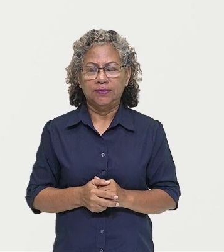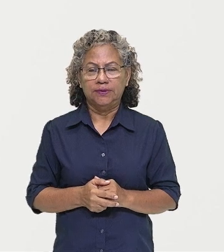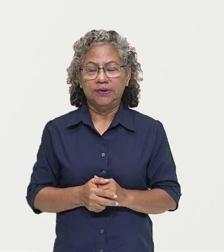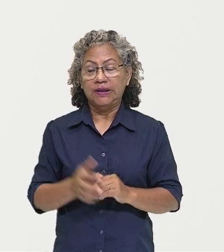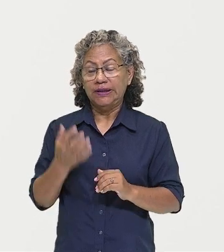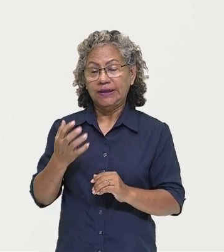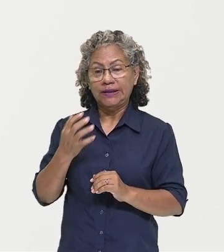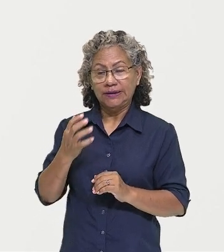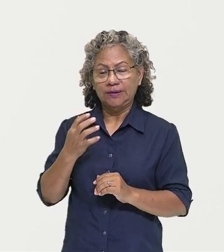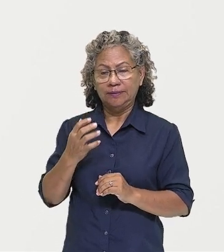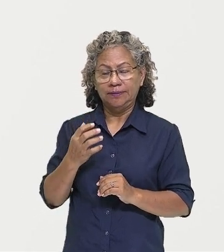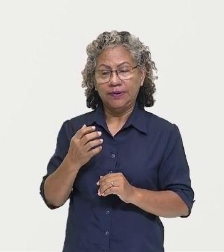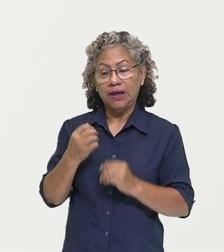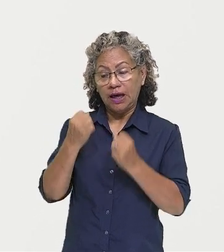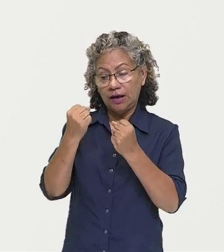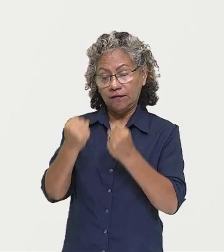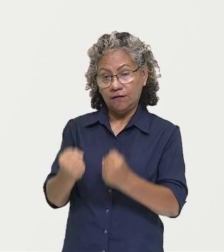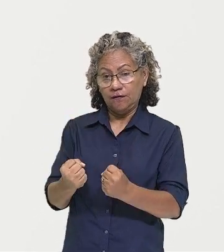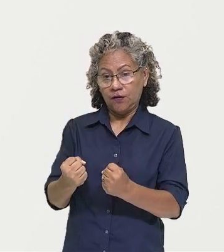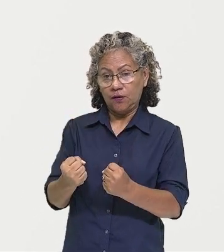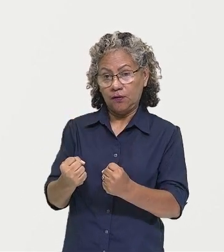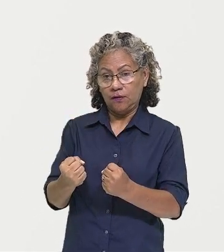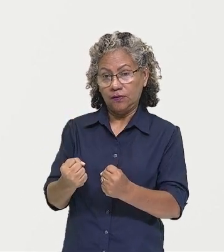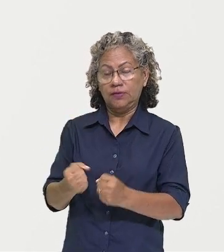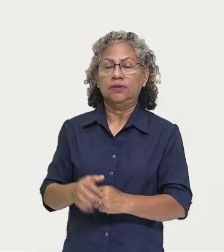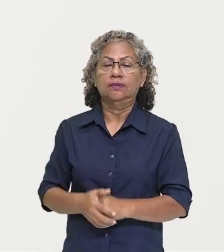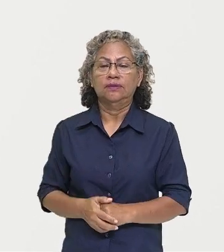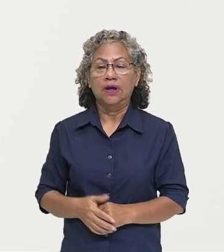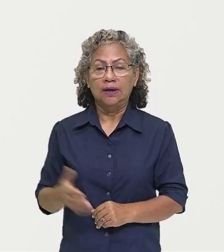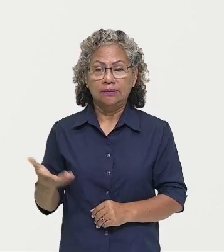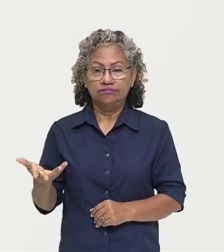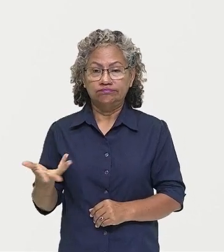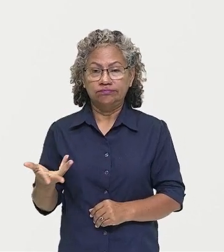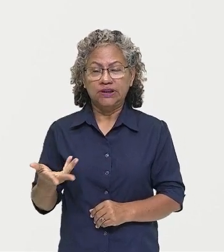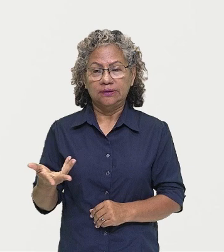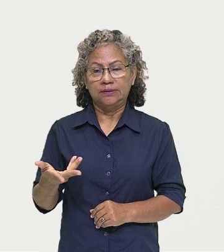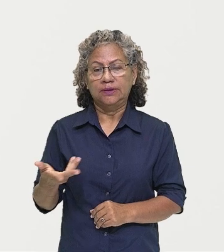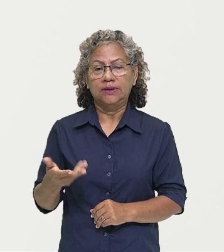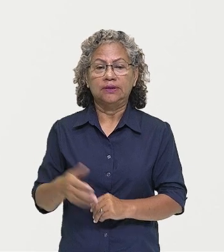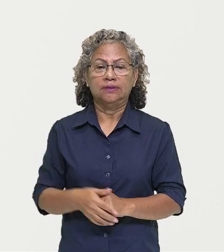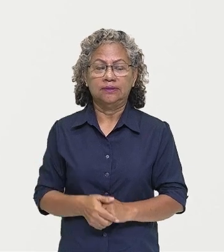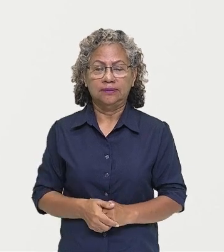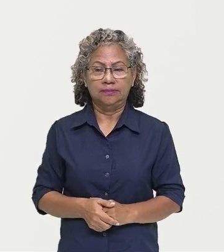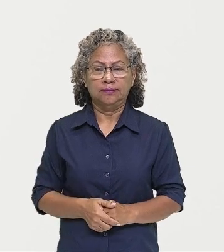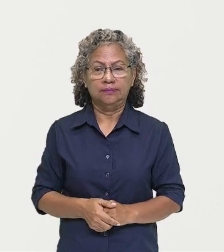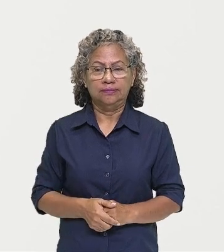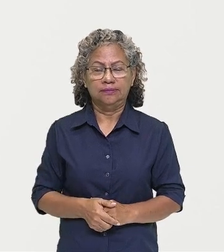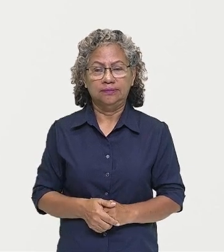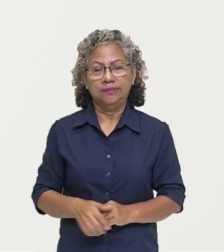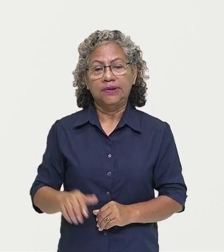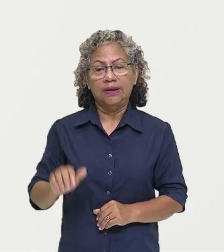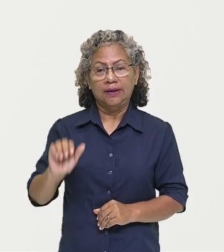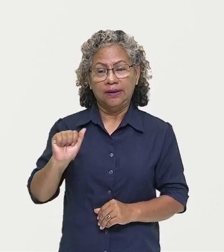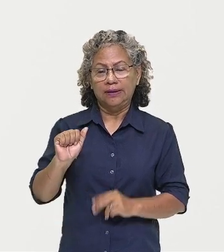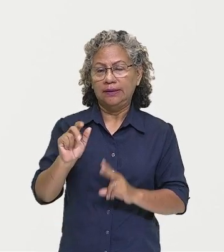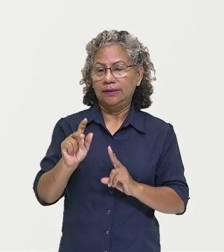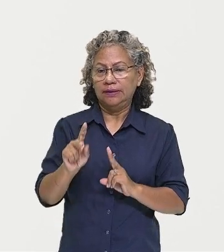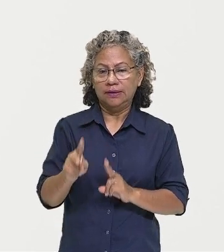da força, sendo que a aceleração vale muito fácil. Olha só,